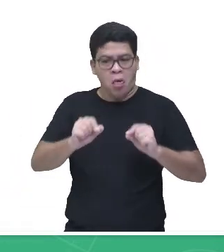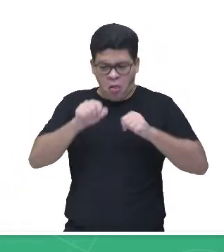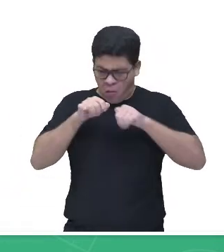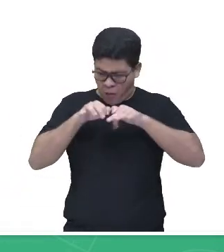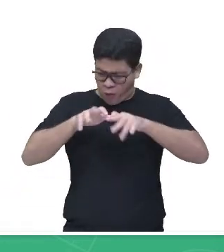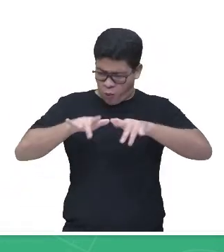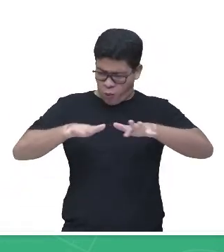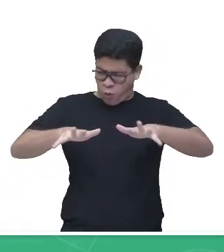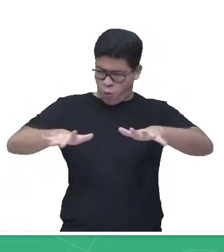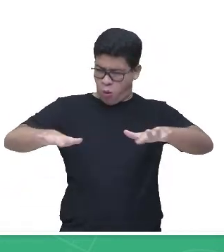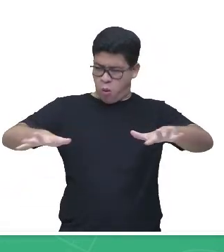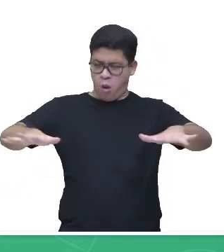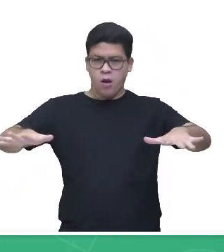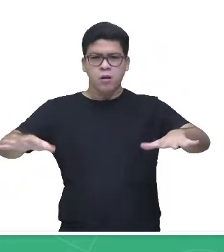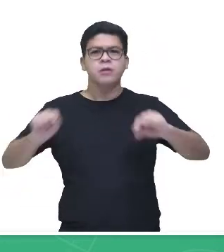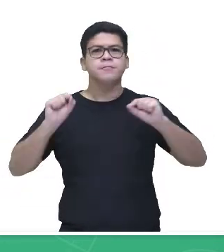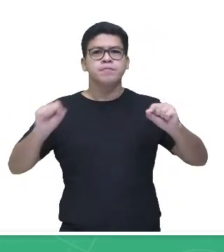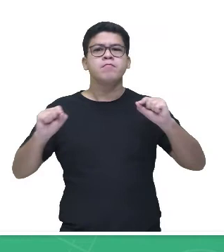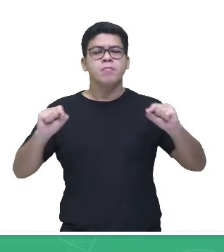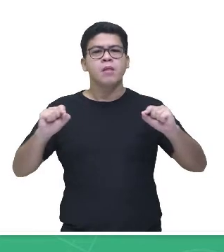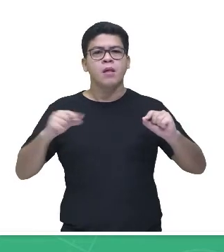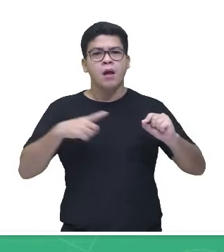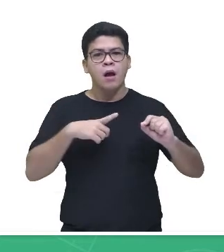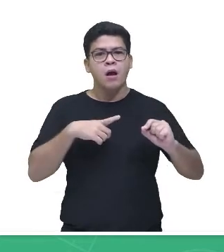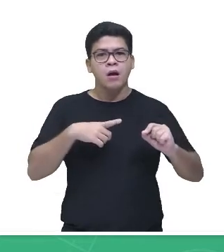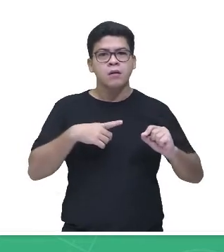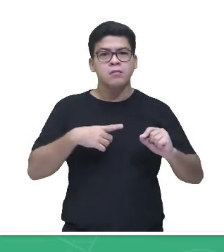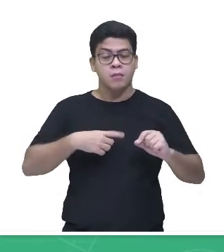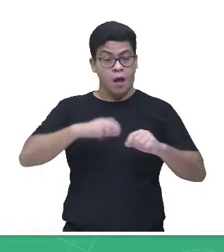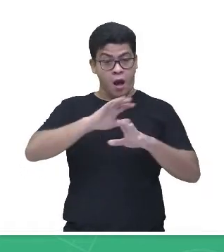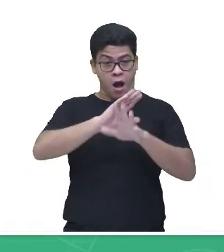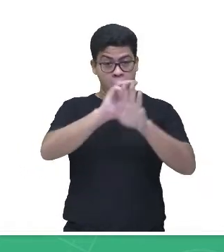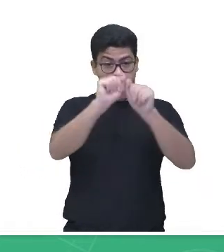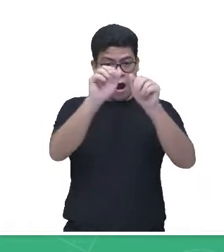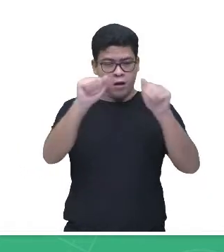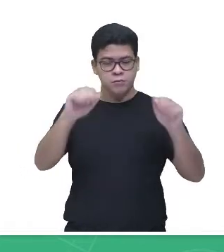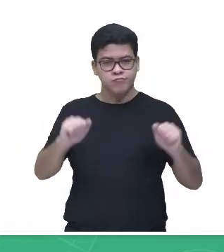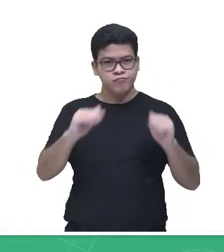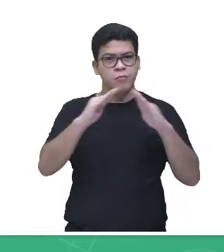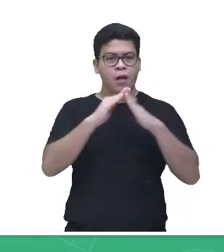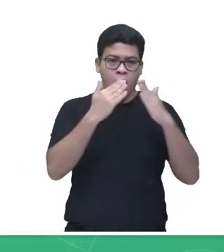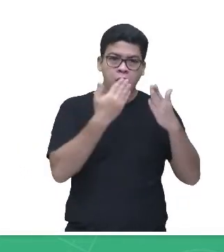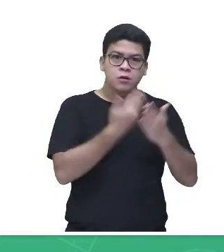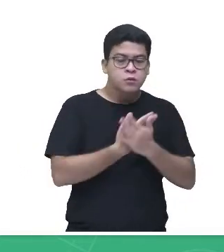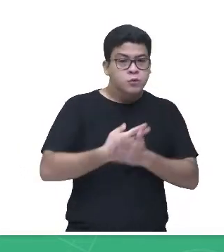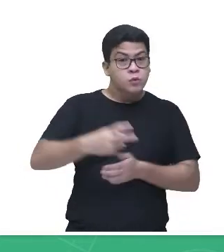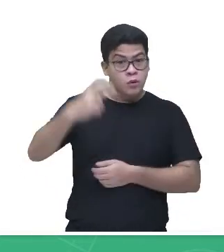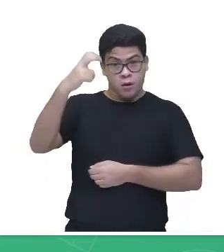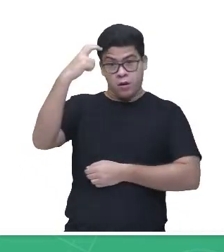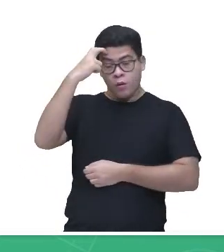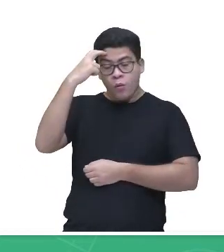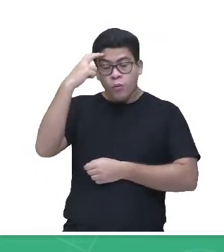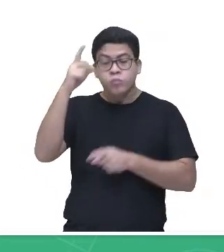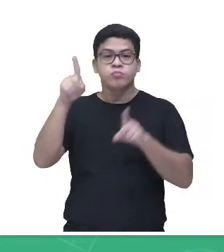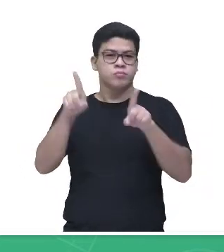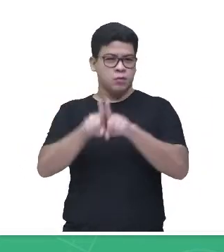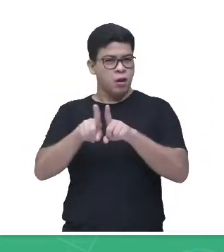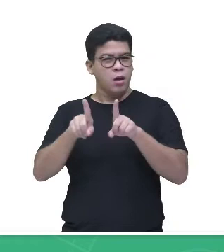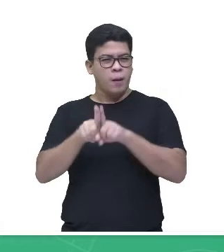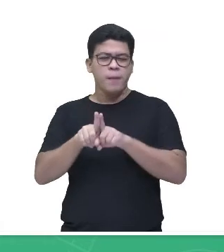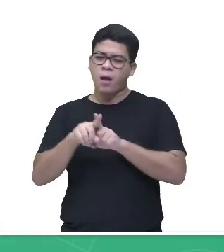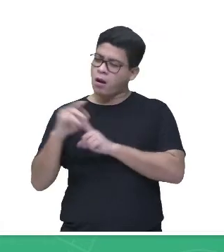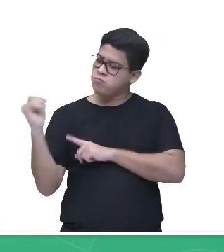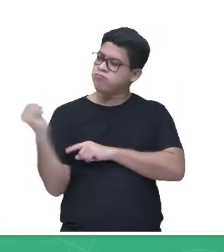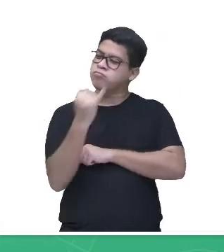momento. Ela vai investir fortemente na arte, na educação e na cultura, que eram fatores